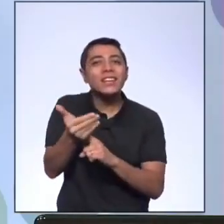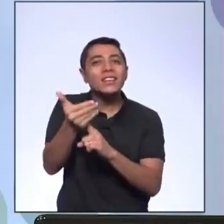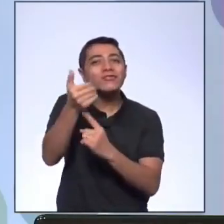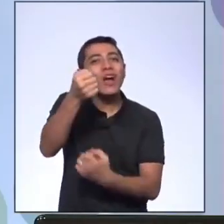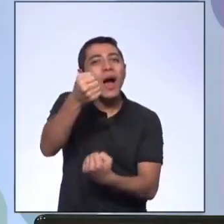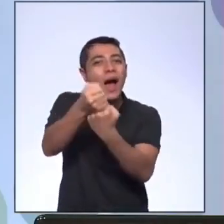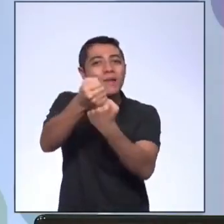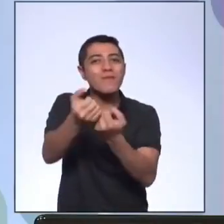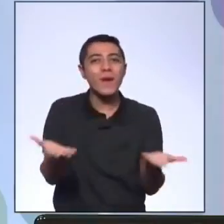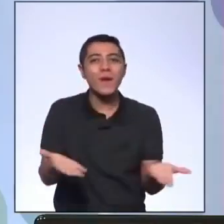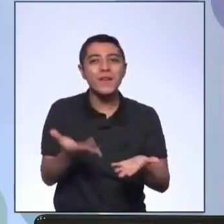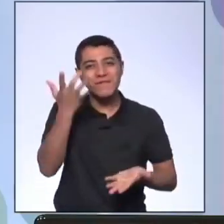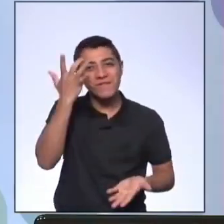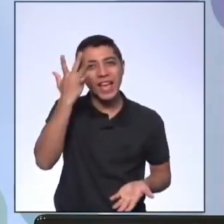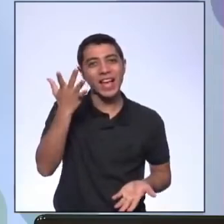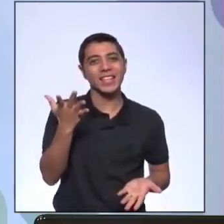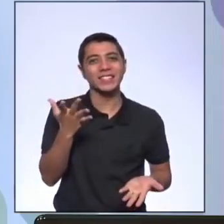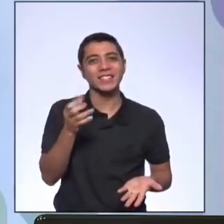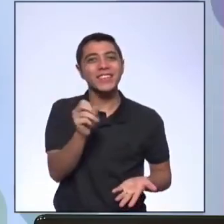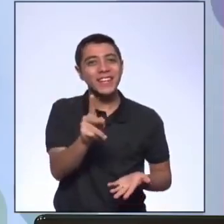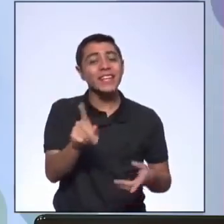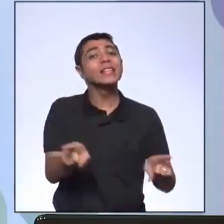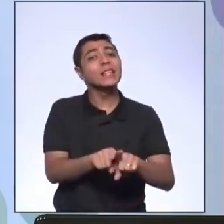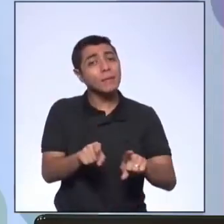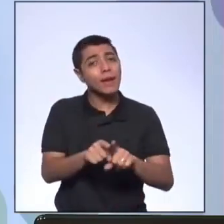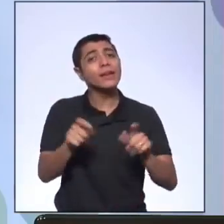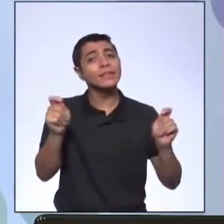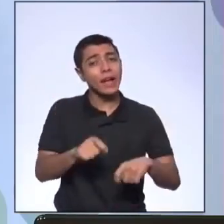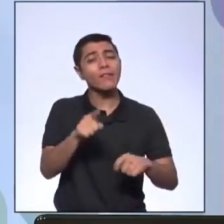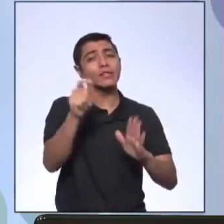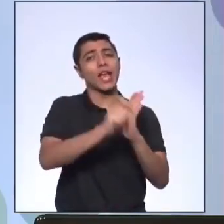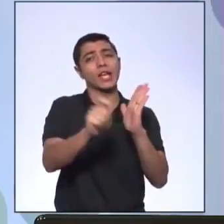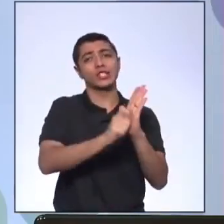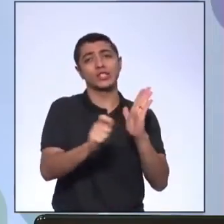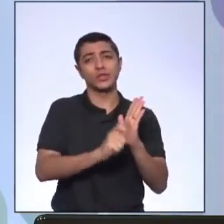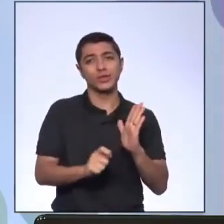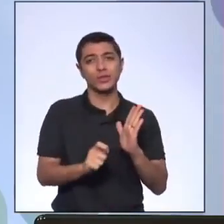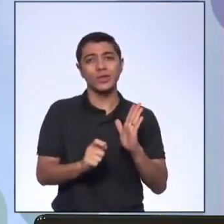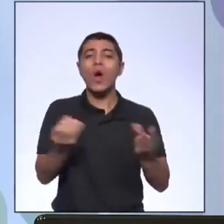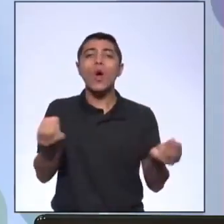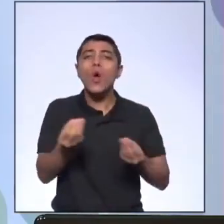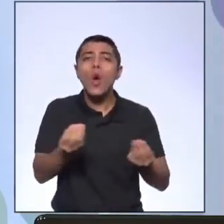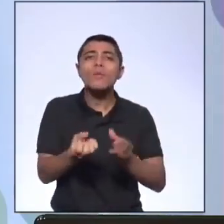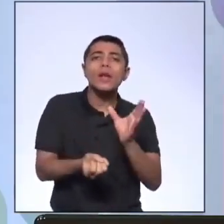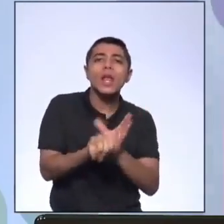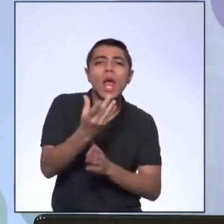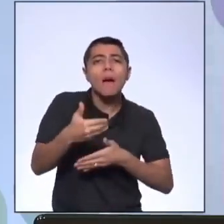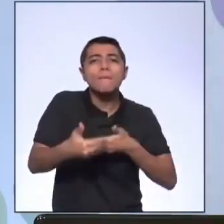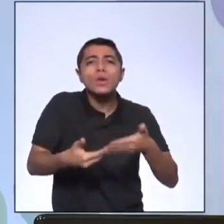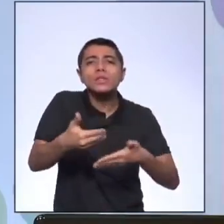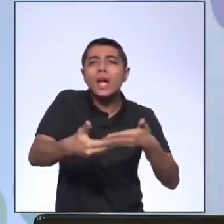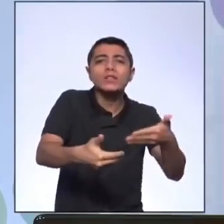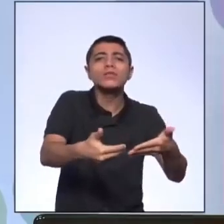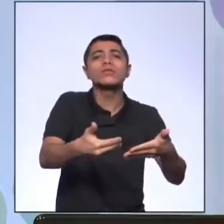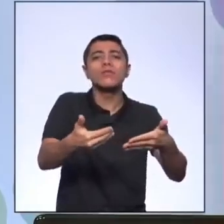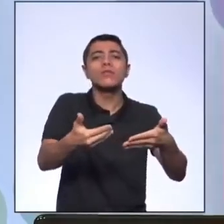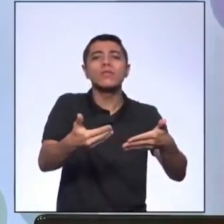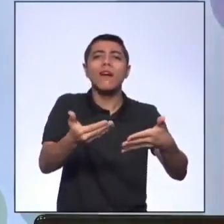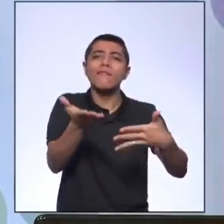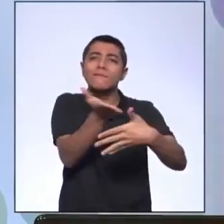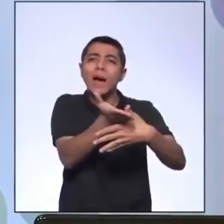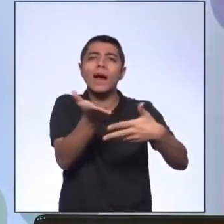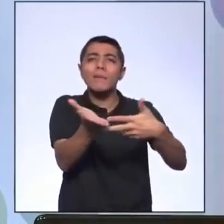Inclusive no registro de como fazer, o registro do meu processo de criação, as fases do meu processo de criação, certo?